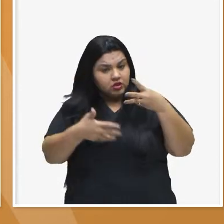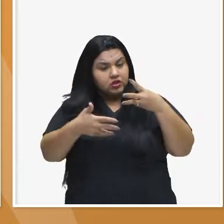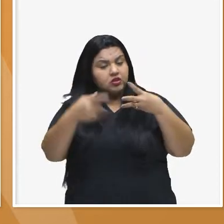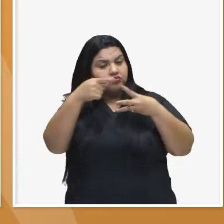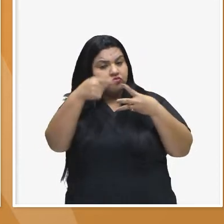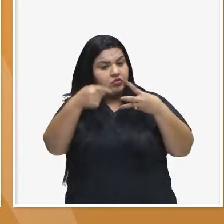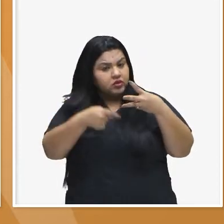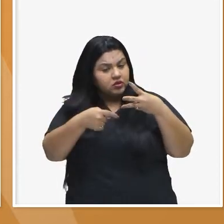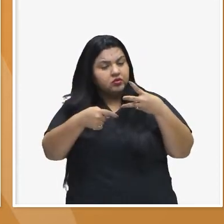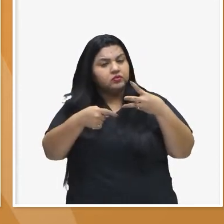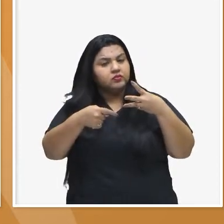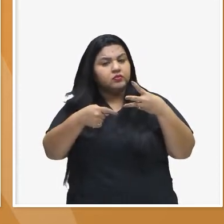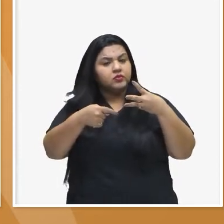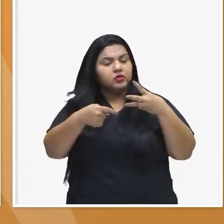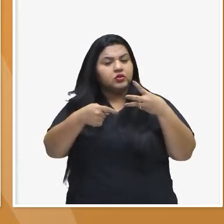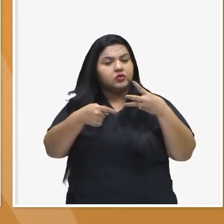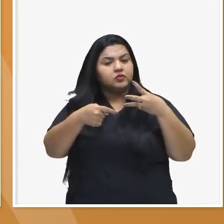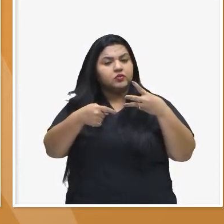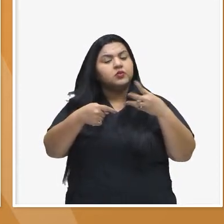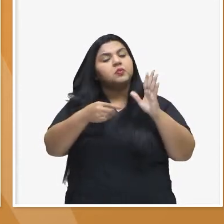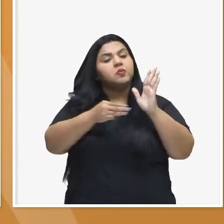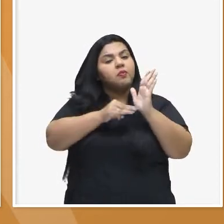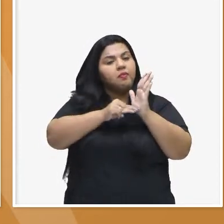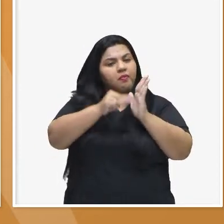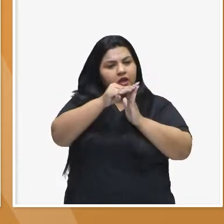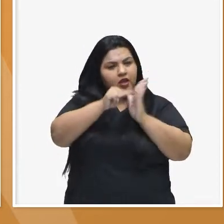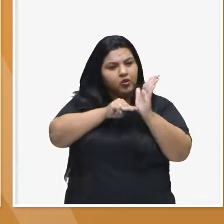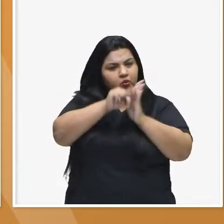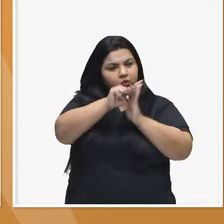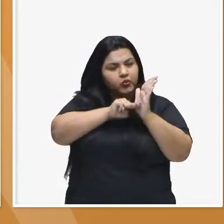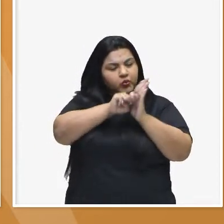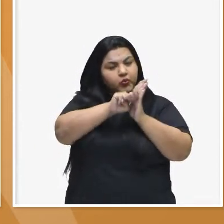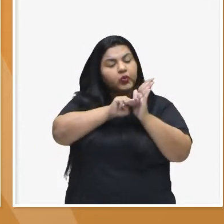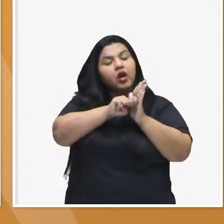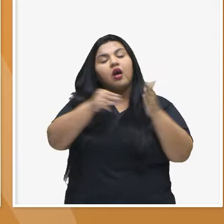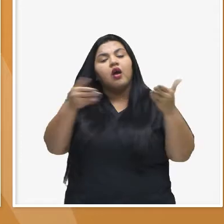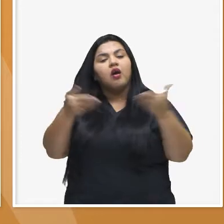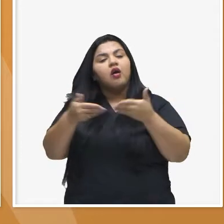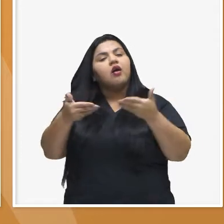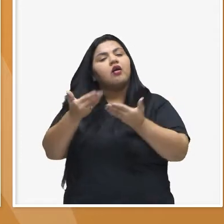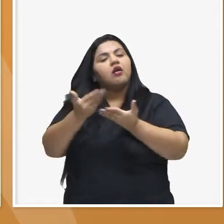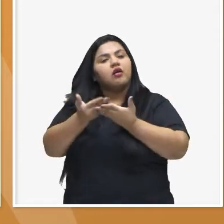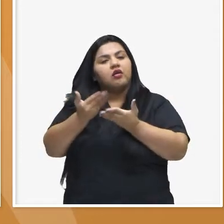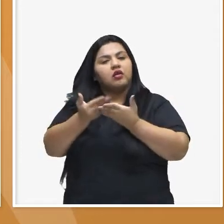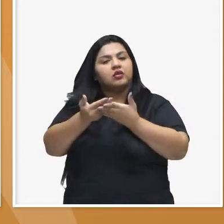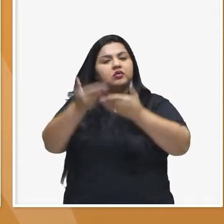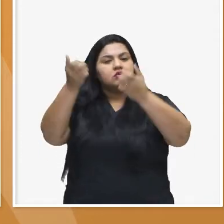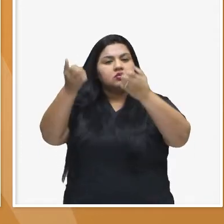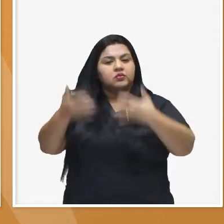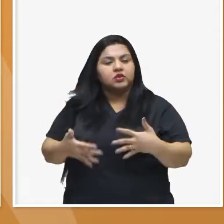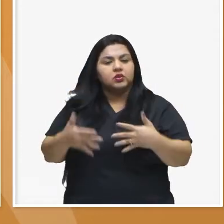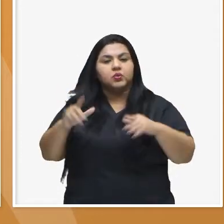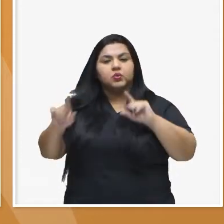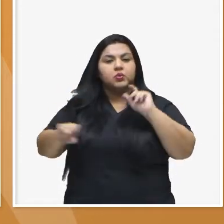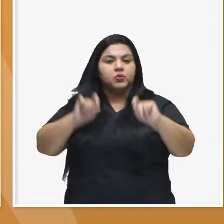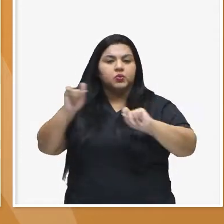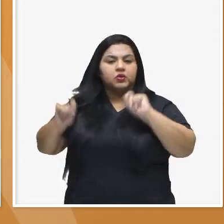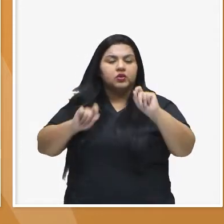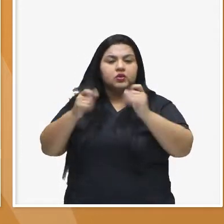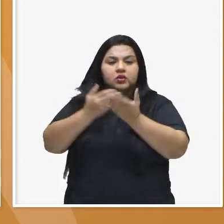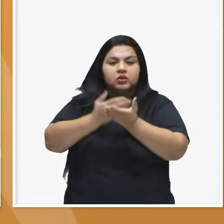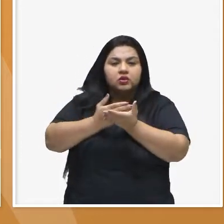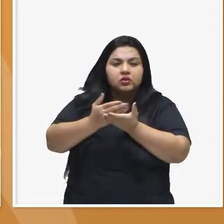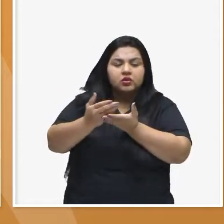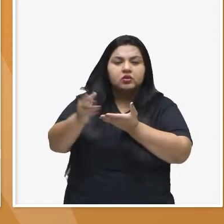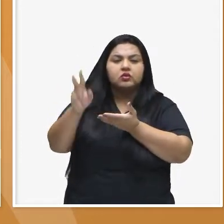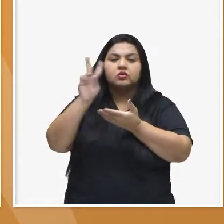questões sobre a questão do método. E na aula de hoje, nós vamos falar então sobre, começar, como vocês